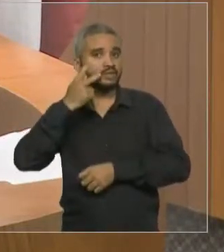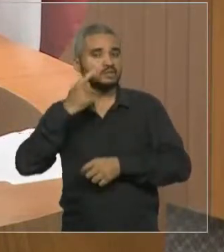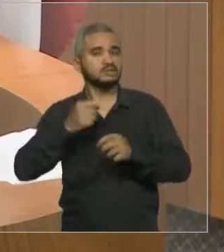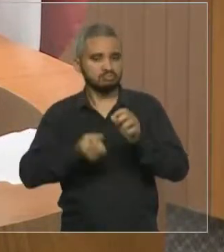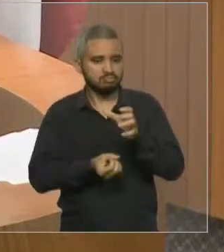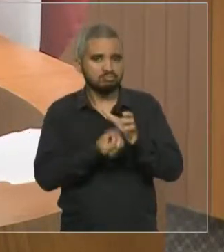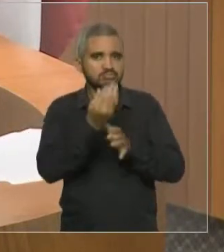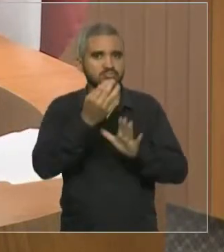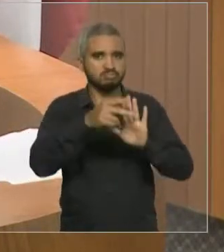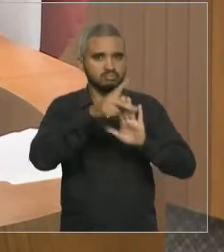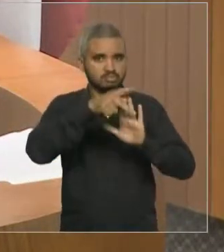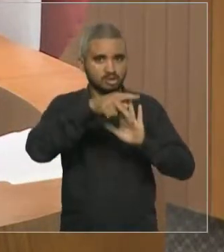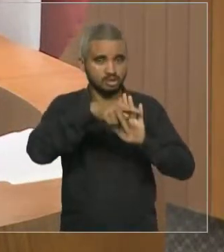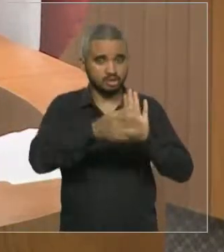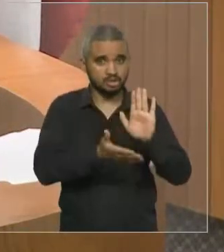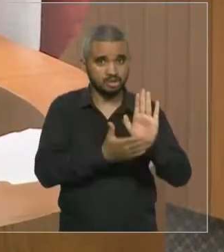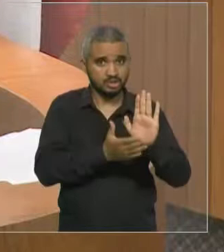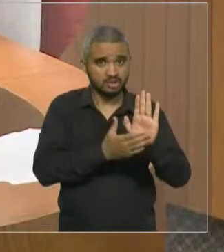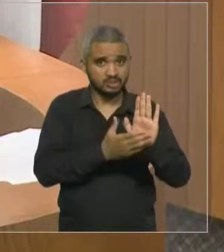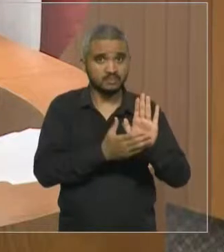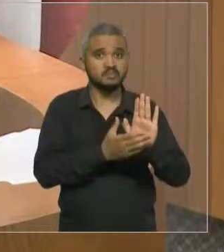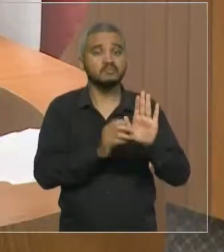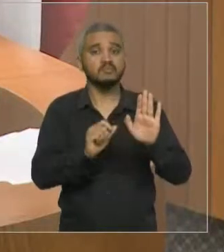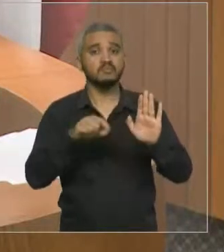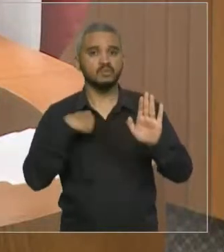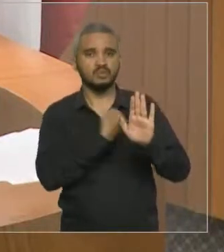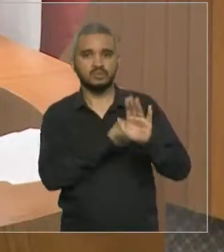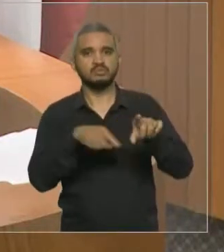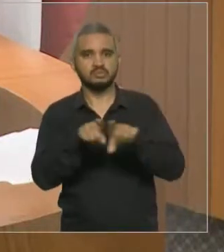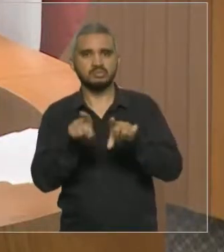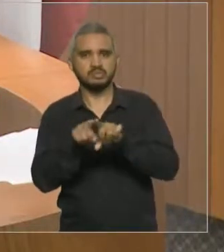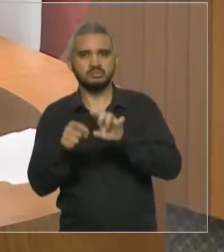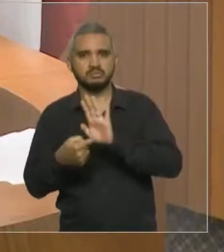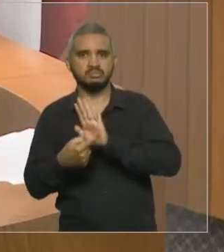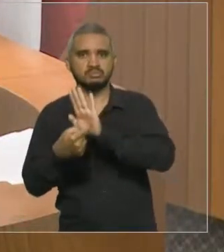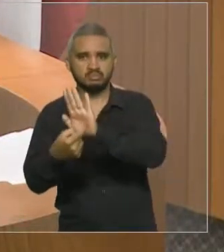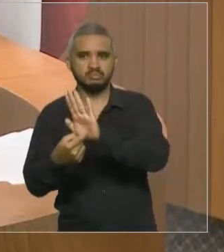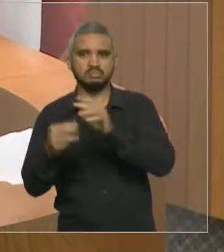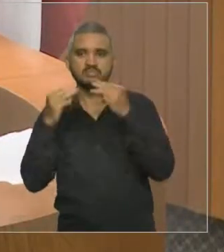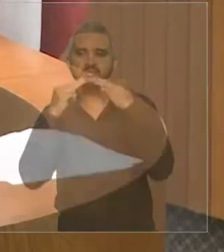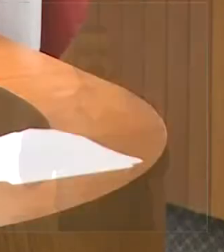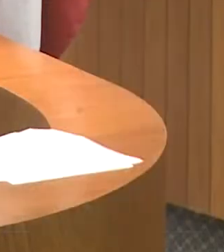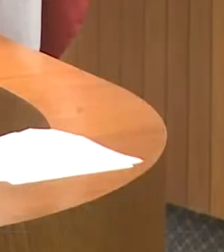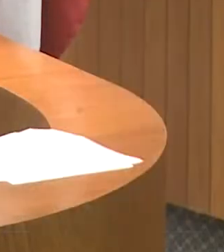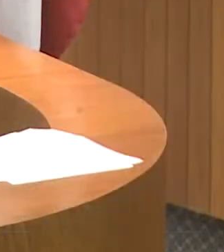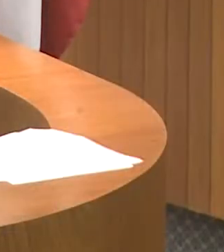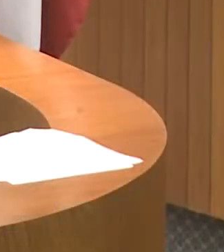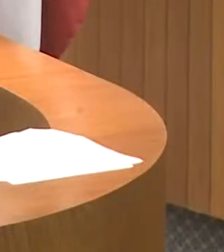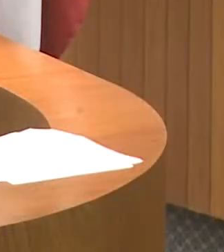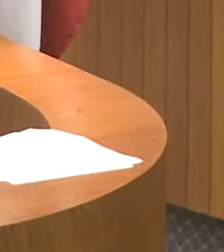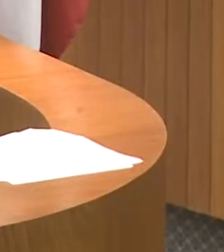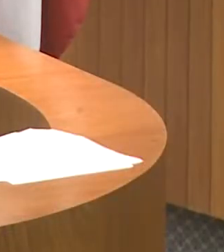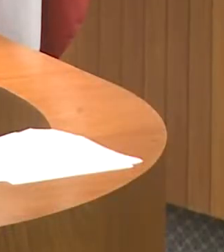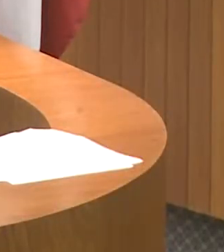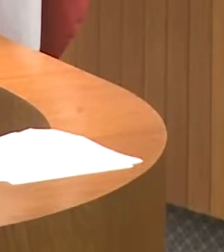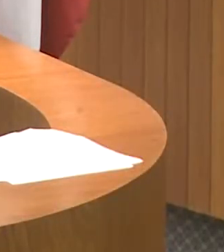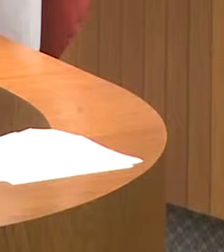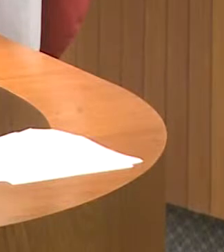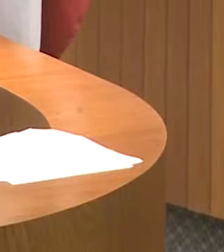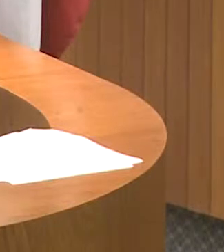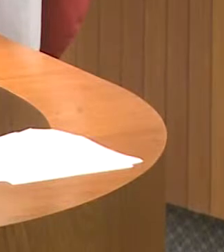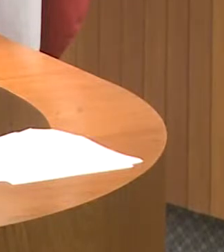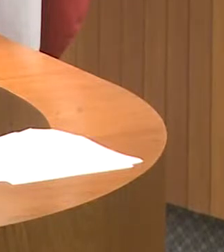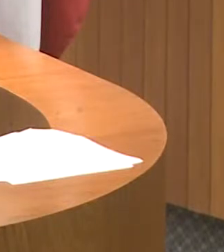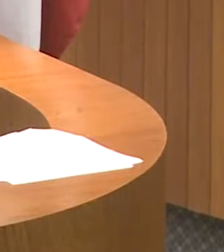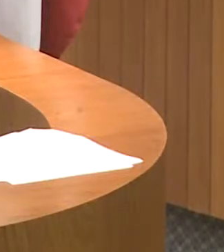que o estado enfrentou nos últimos dez anos nós apresentamos mandamos como mensagem o governador também por conta de envolver despesa